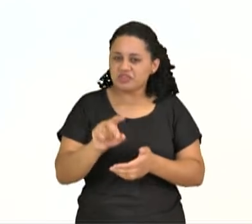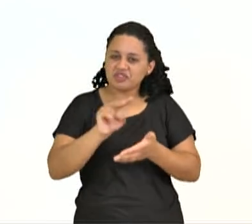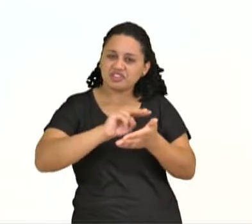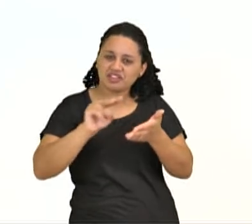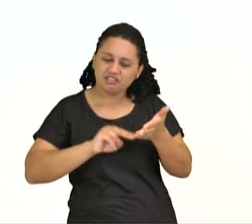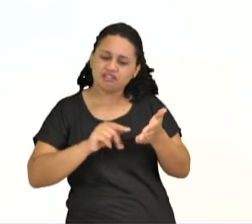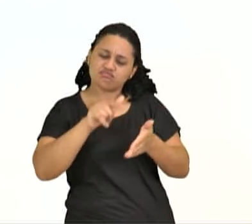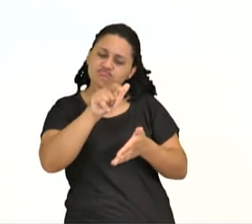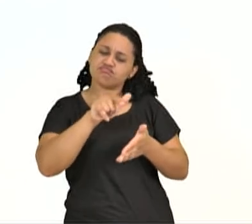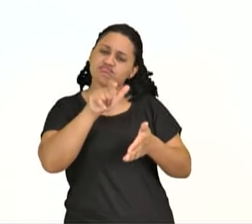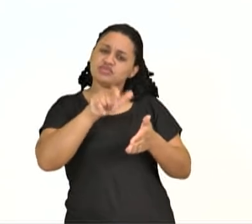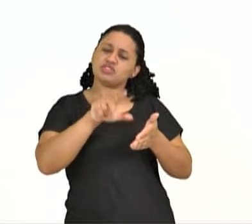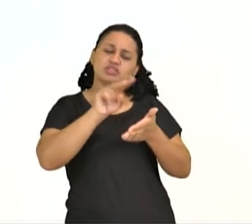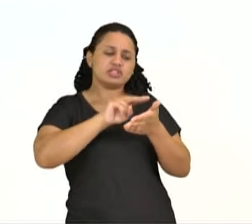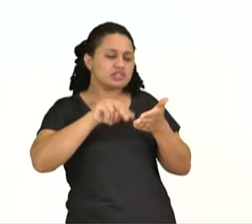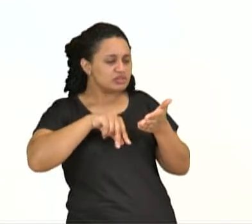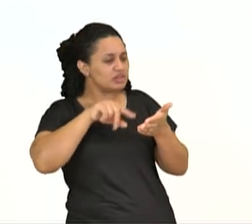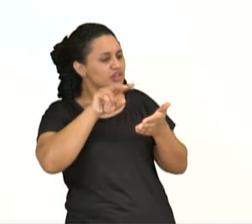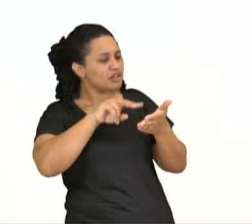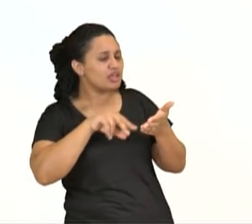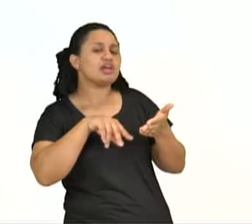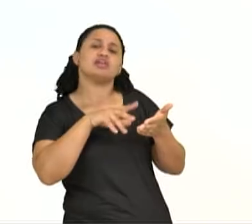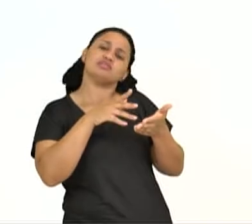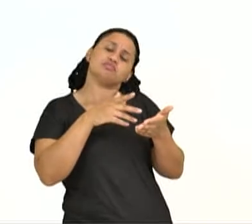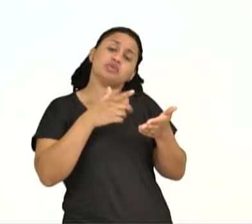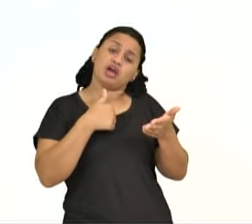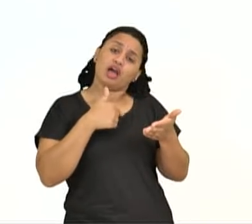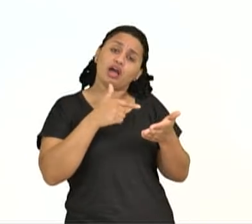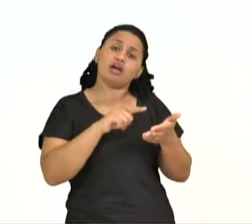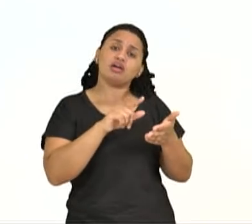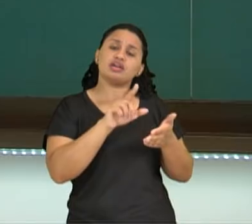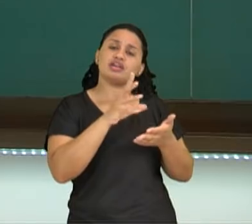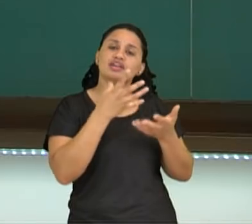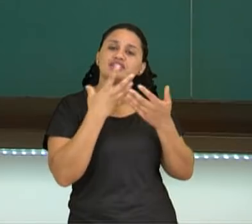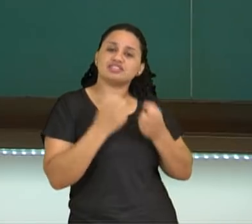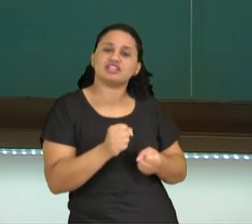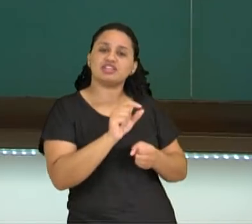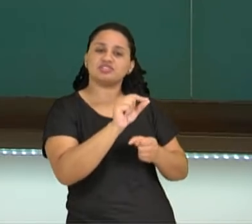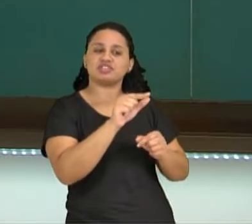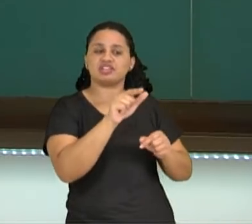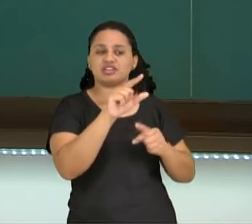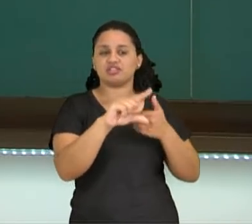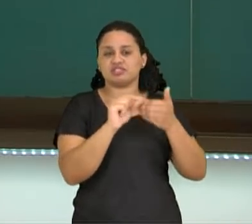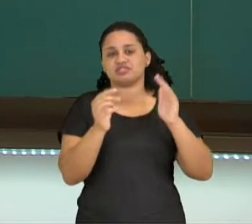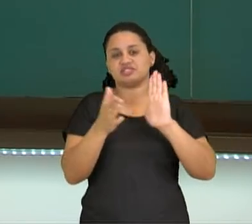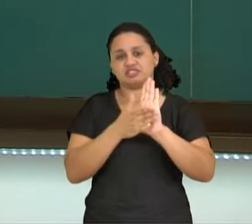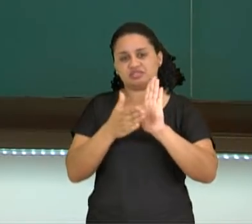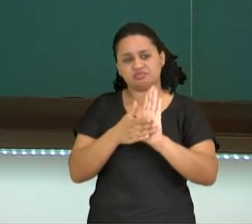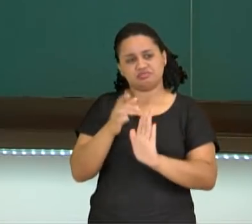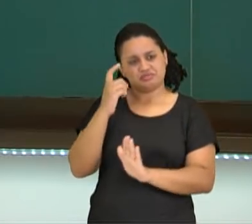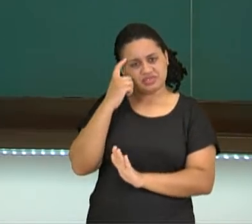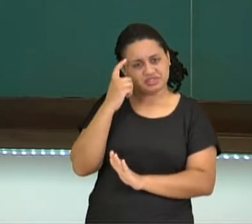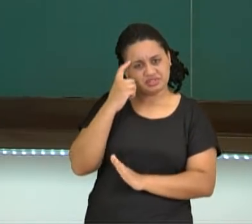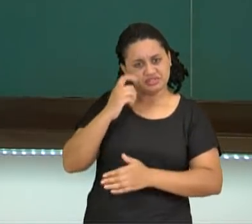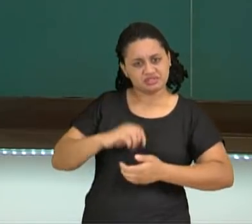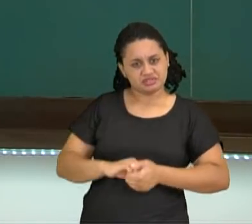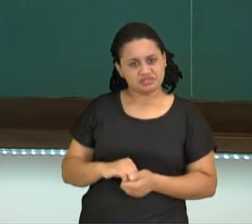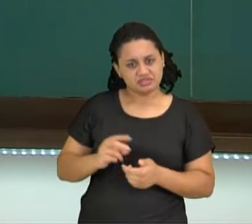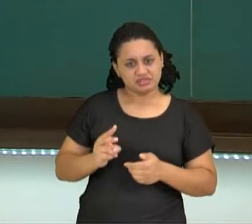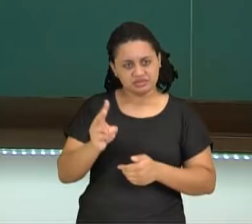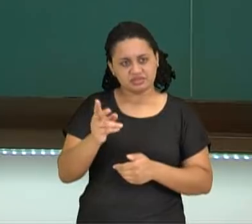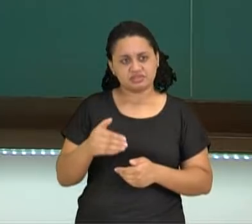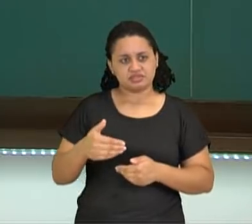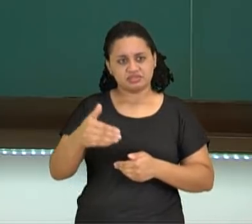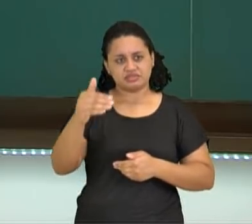que ele cumpra, faça, utilize a ideia que ela está propondo. Pensaram nisso? Vamos adiante?